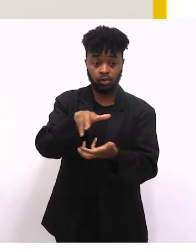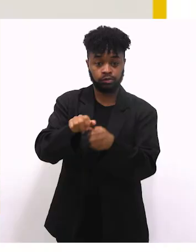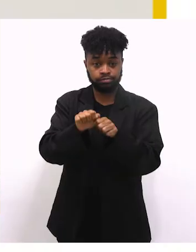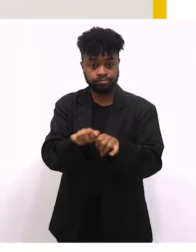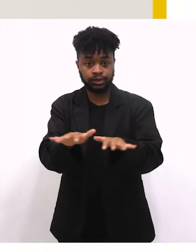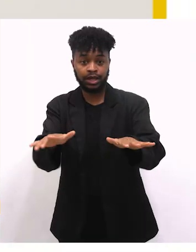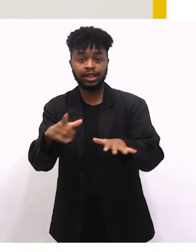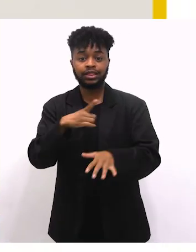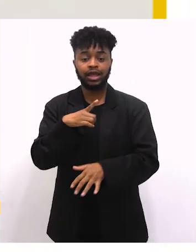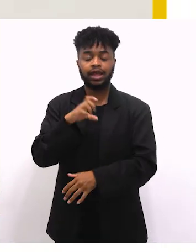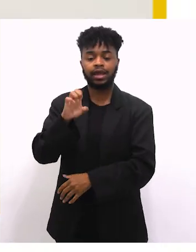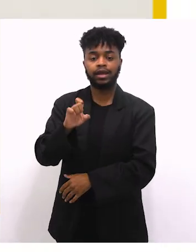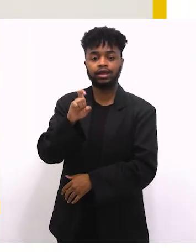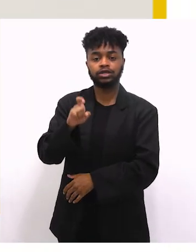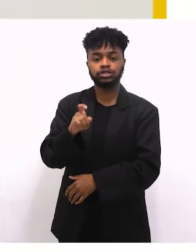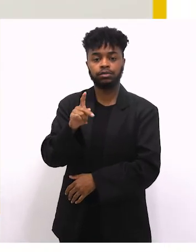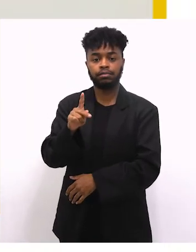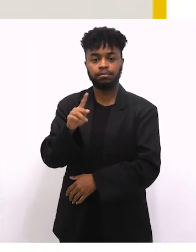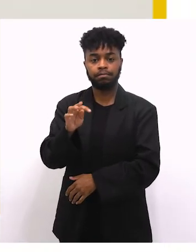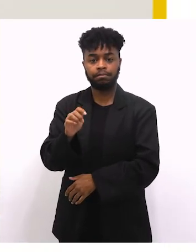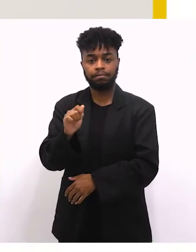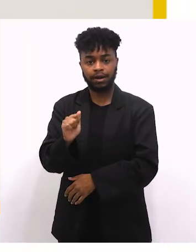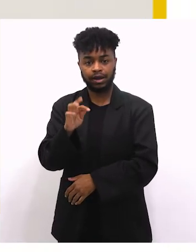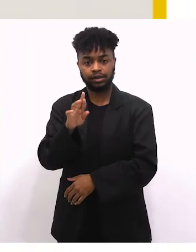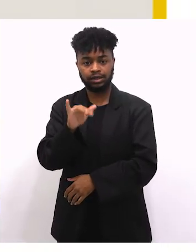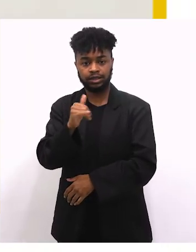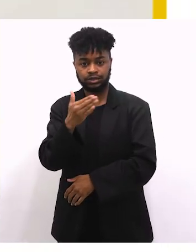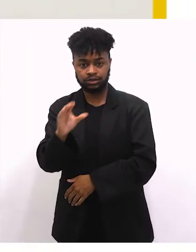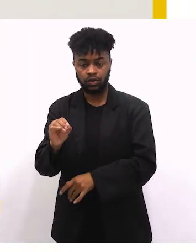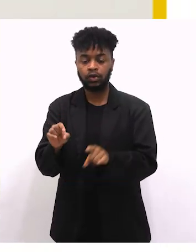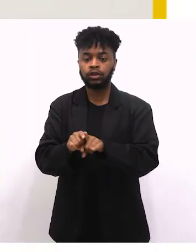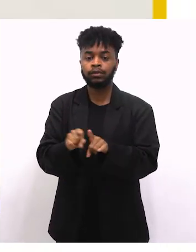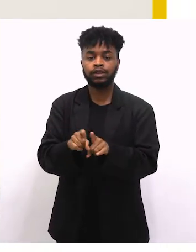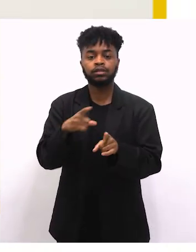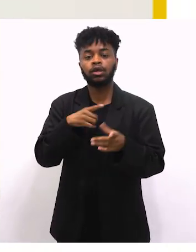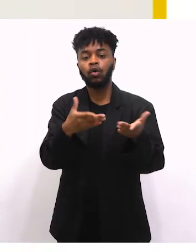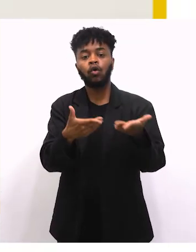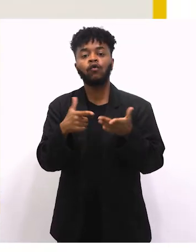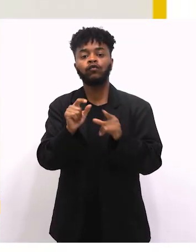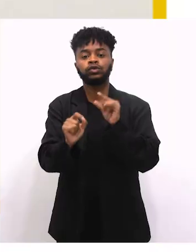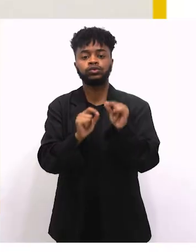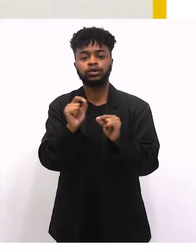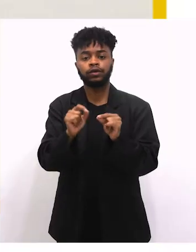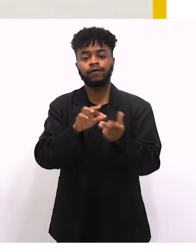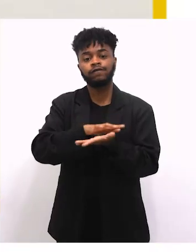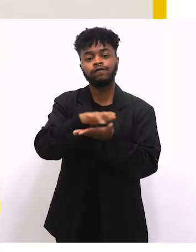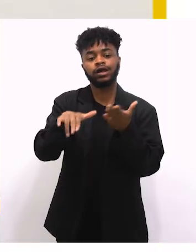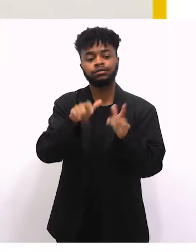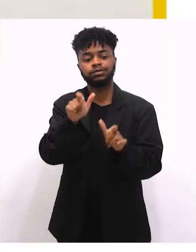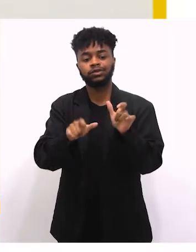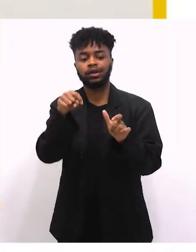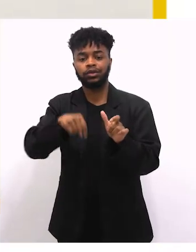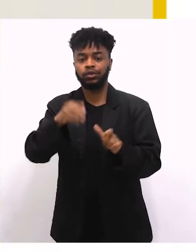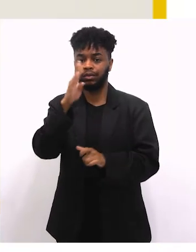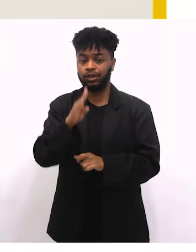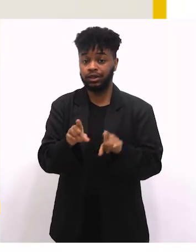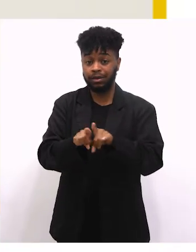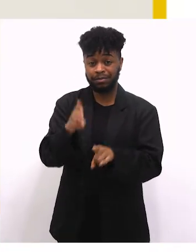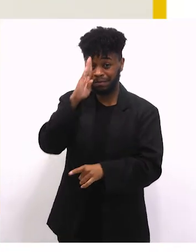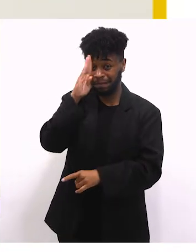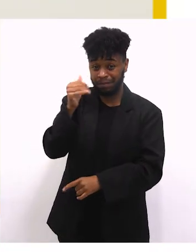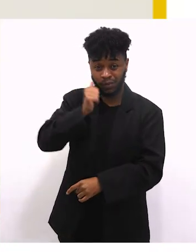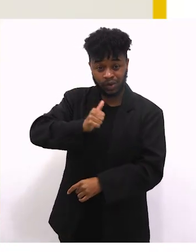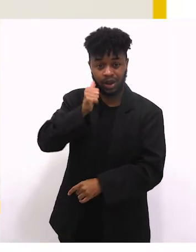a expatriação e nós temos ali aquele convite para que muitos brasileiros, e principalmente